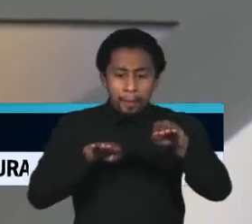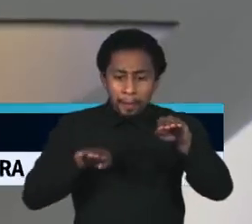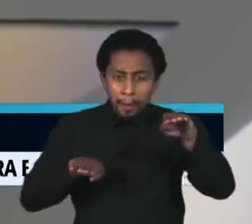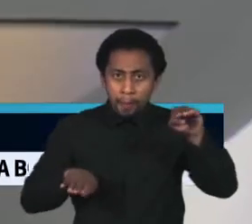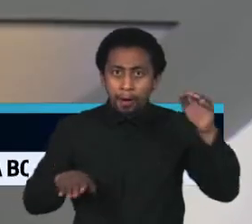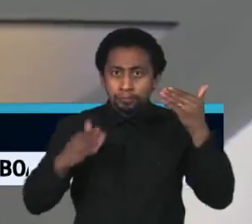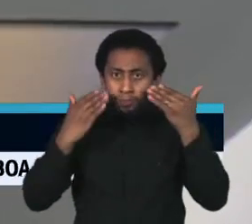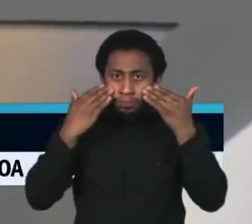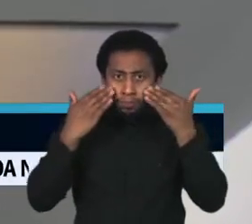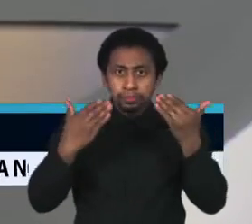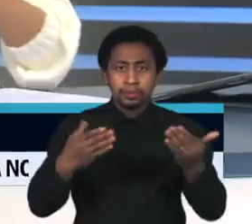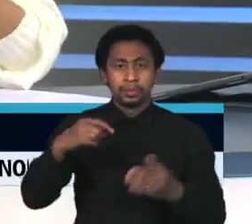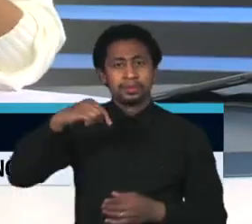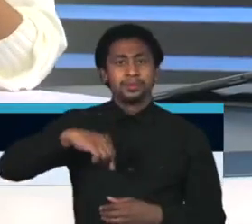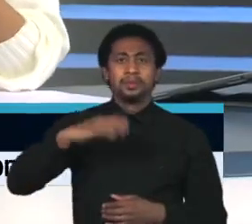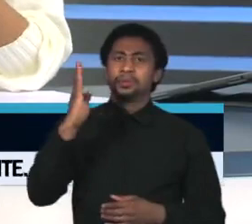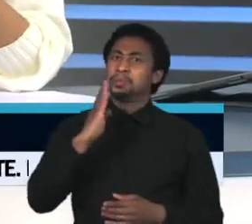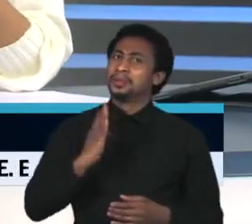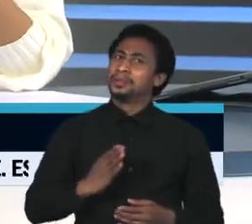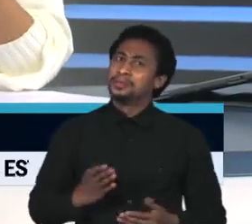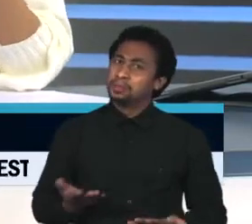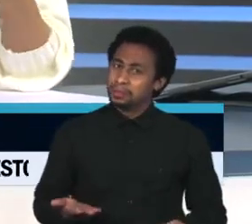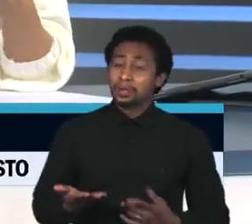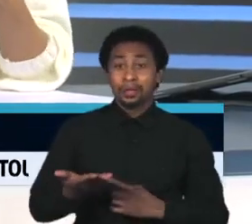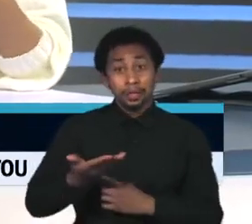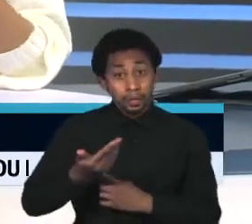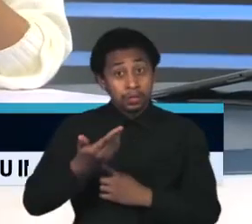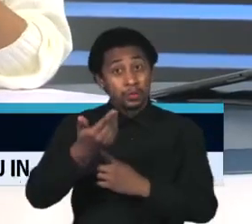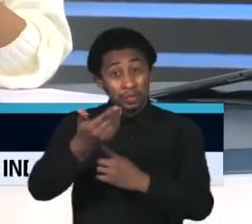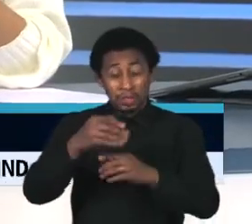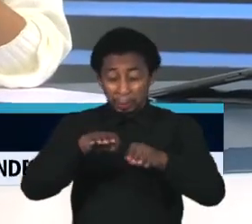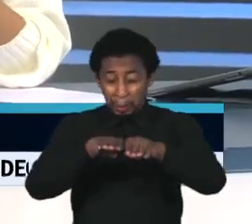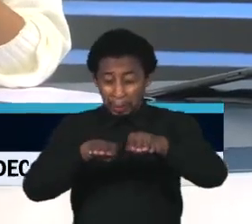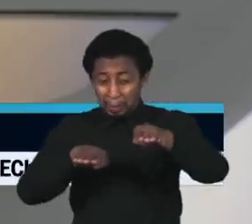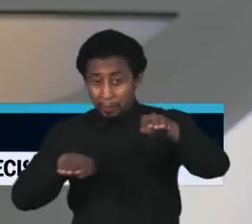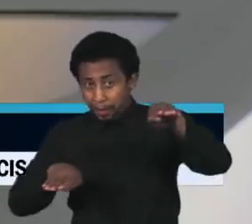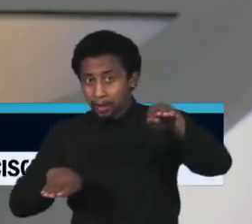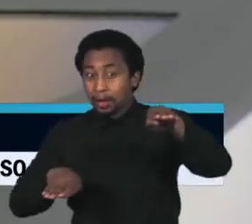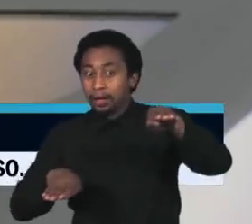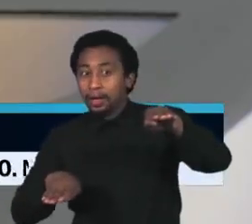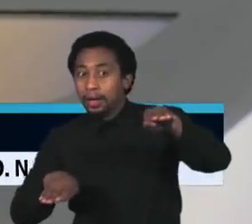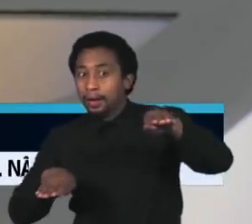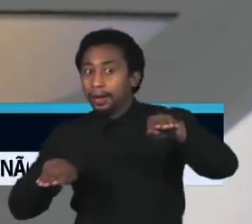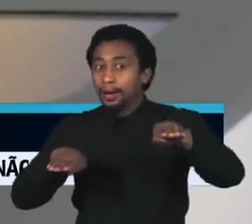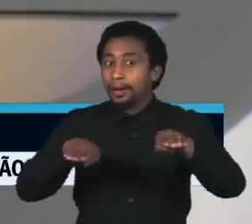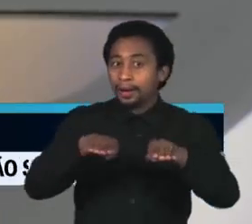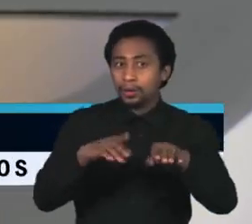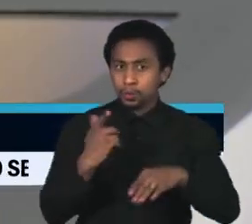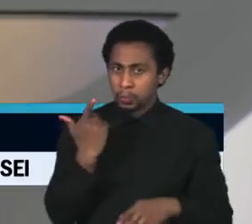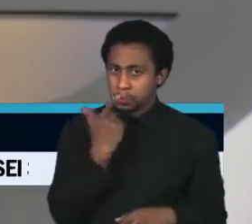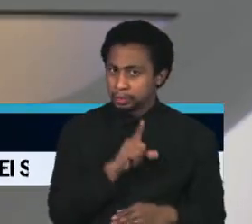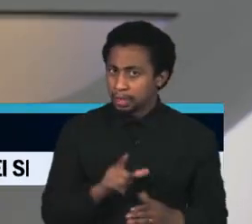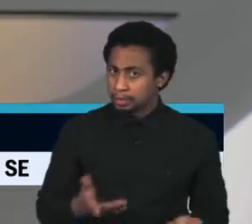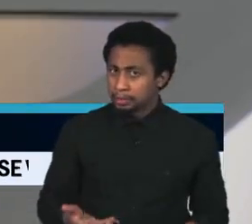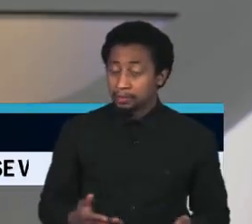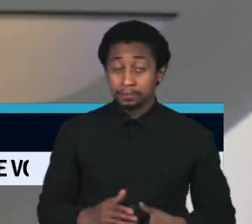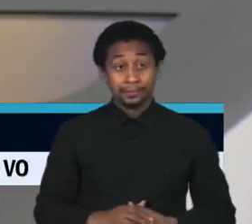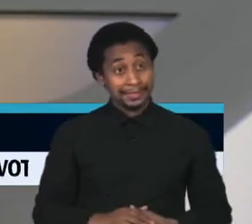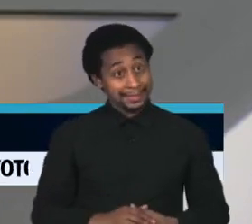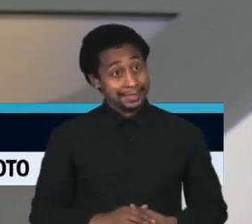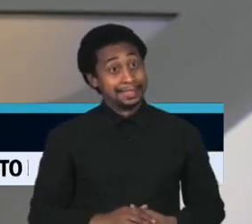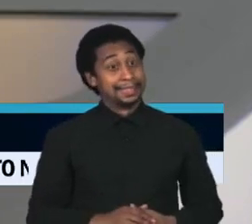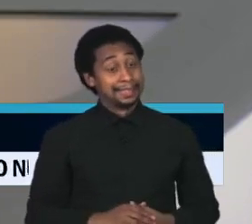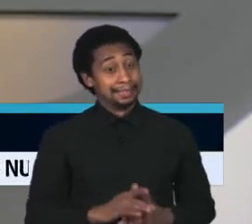podemos acreditar que esse descompasso tecnológico vai chegar ao fim que é um é uma pergunta